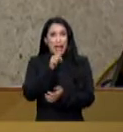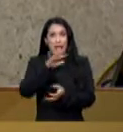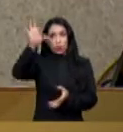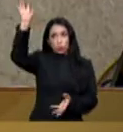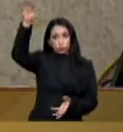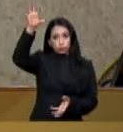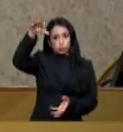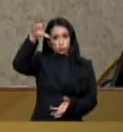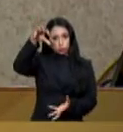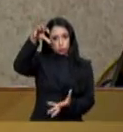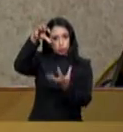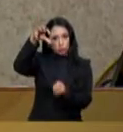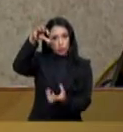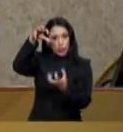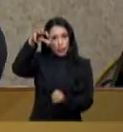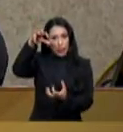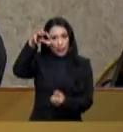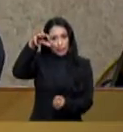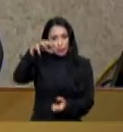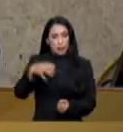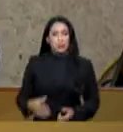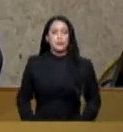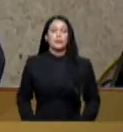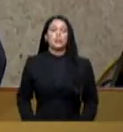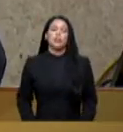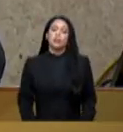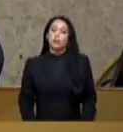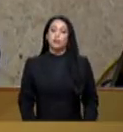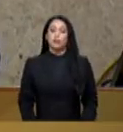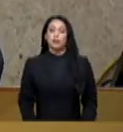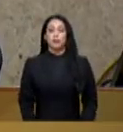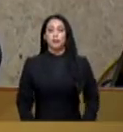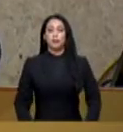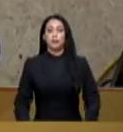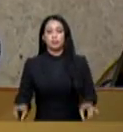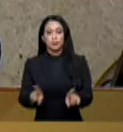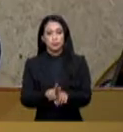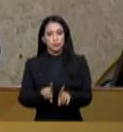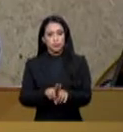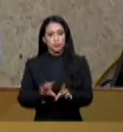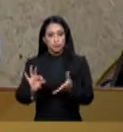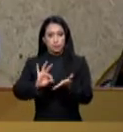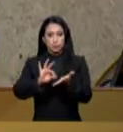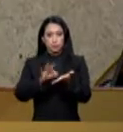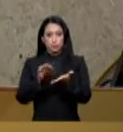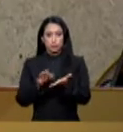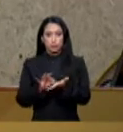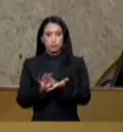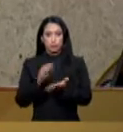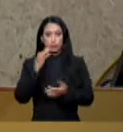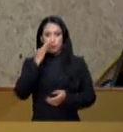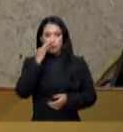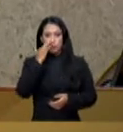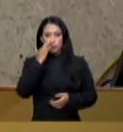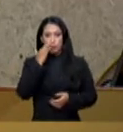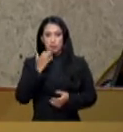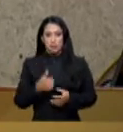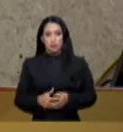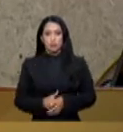Eu ainda anotei aqui das vantagens desses blocos e desse